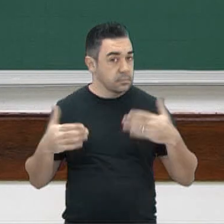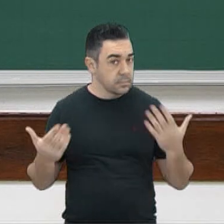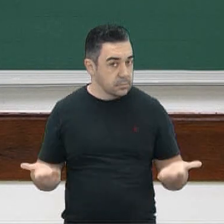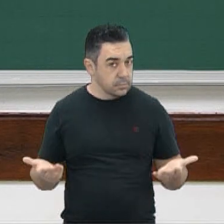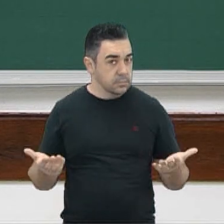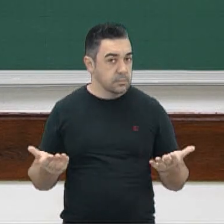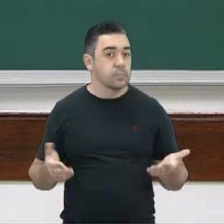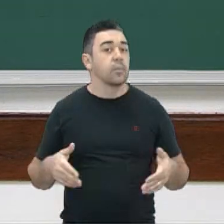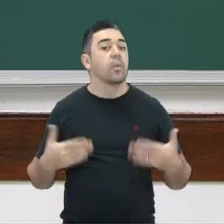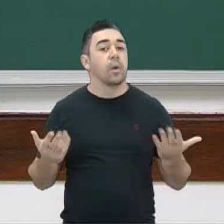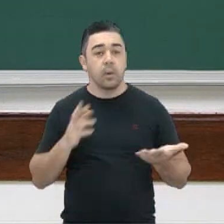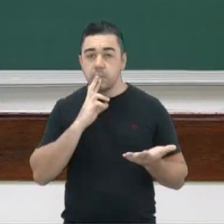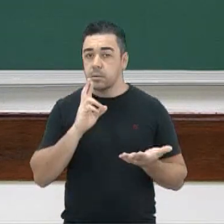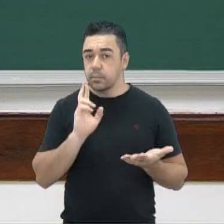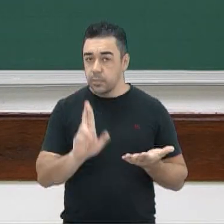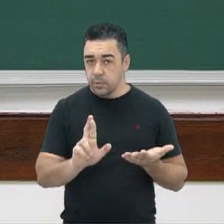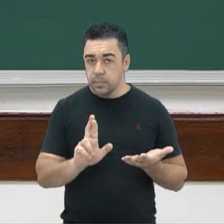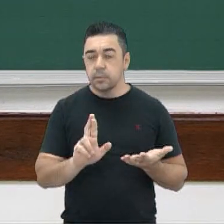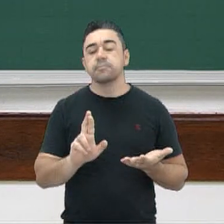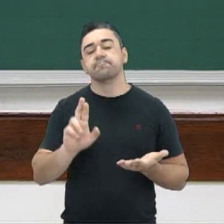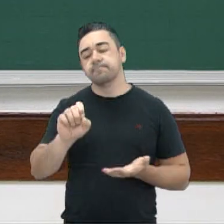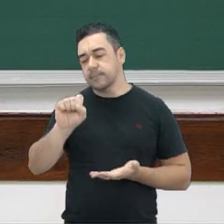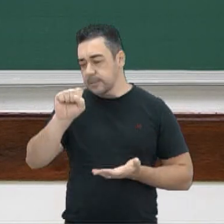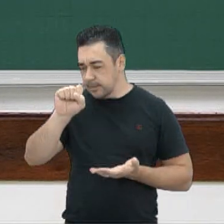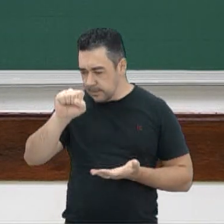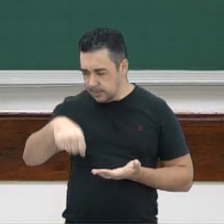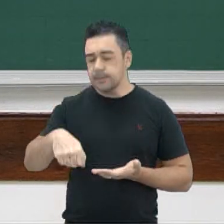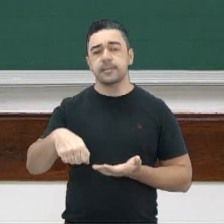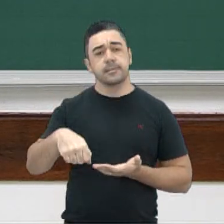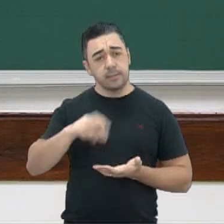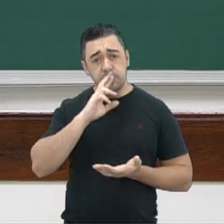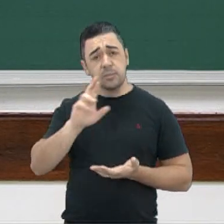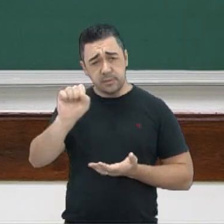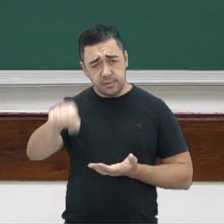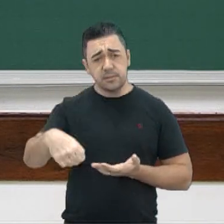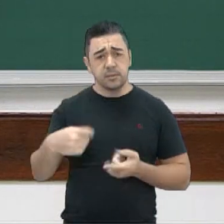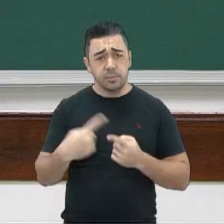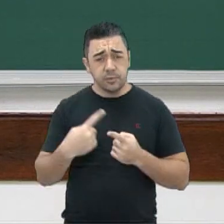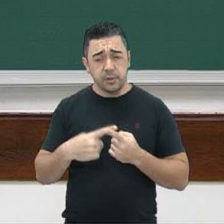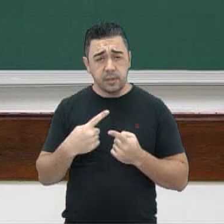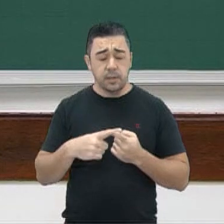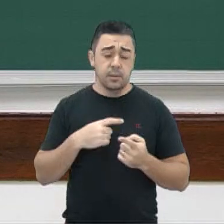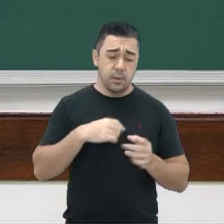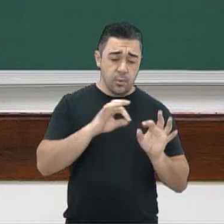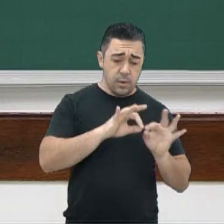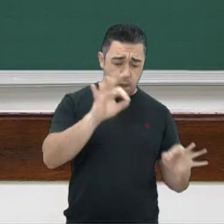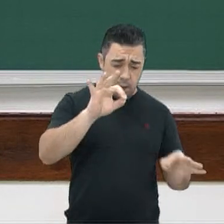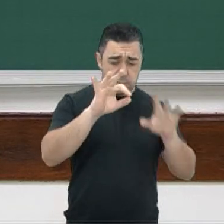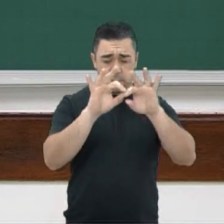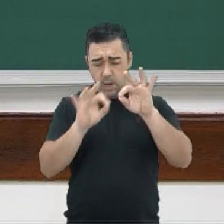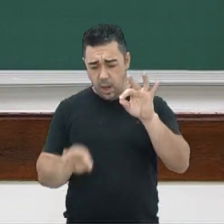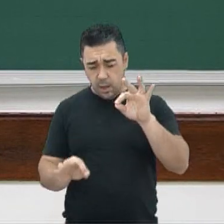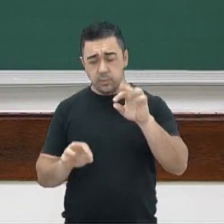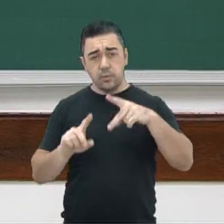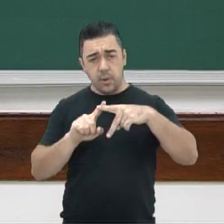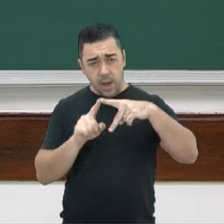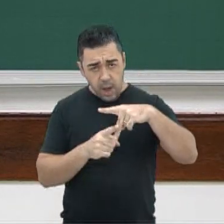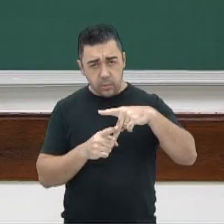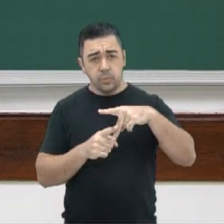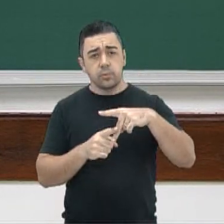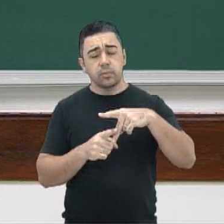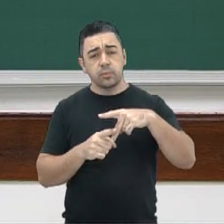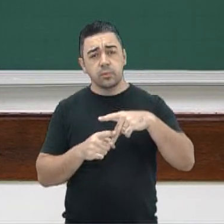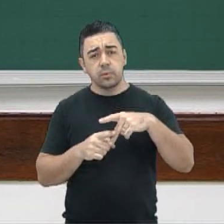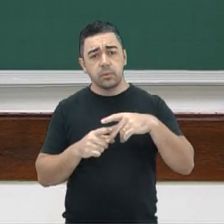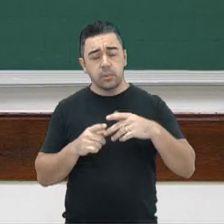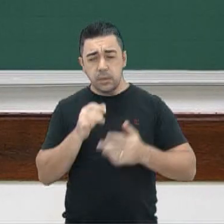Então, qual será a resposta? Sim, a resposta é sim, porque se eu tenho um lado, eu tenho um ângulo, e eu tenho um